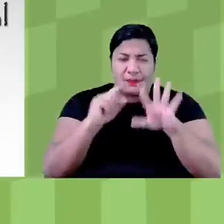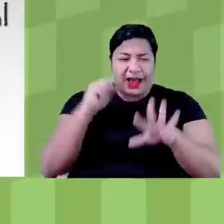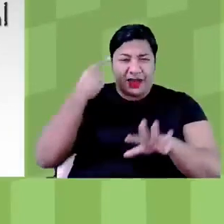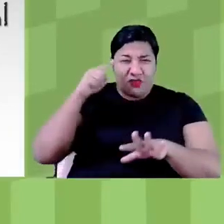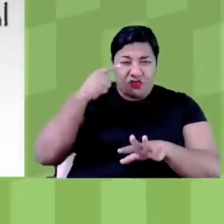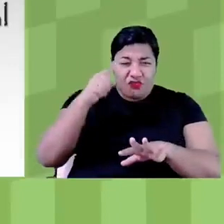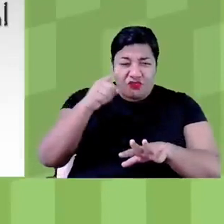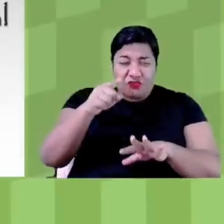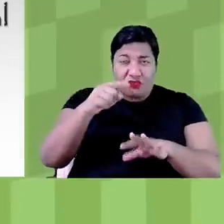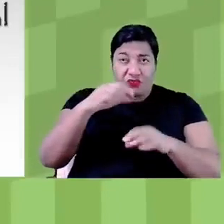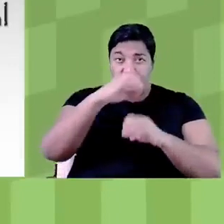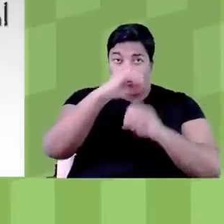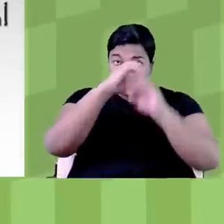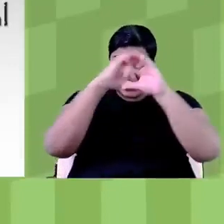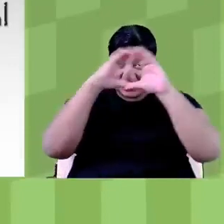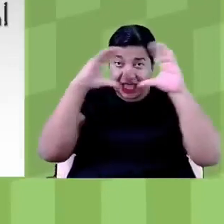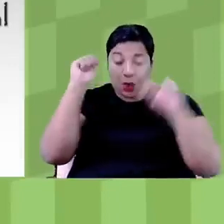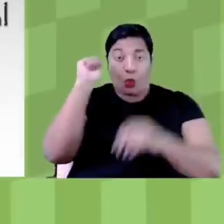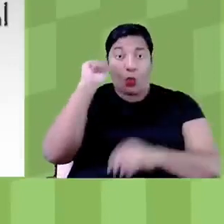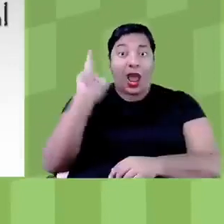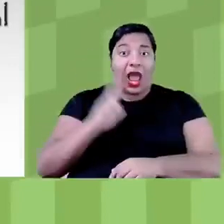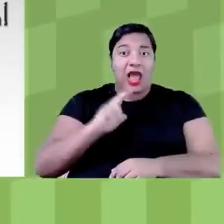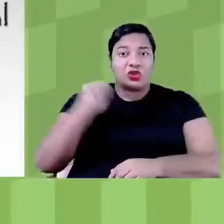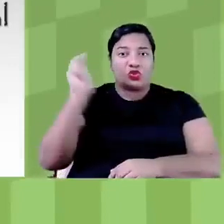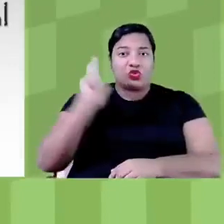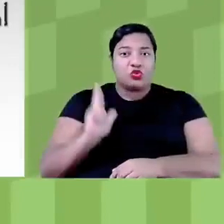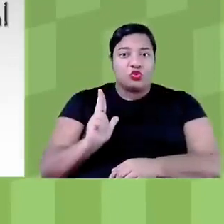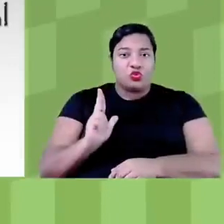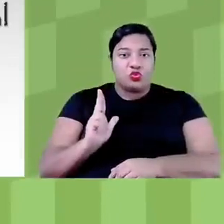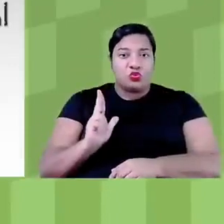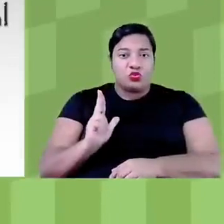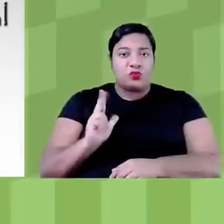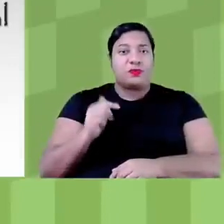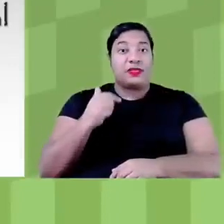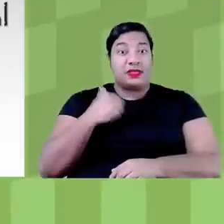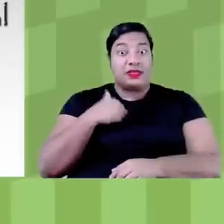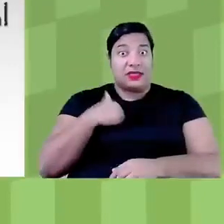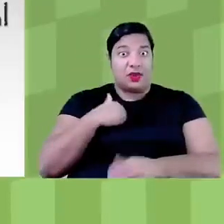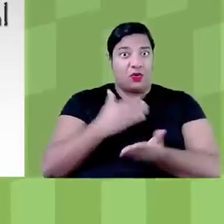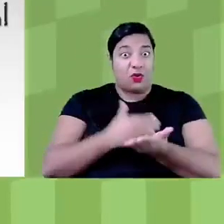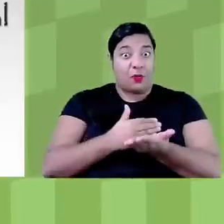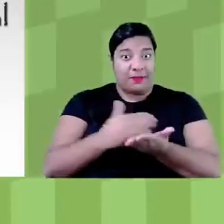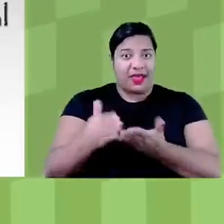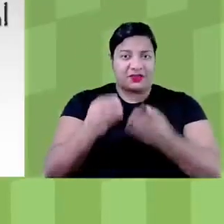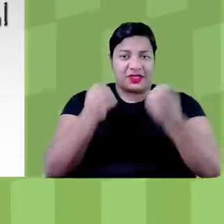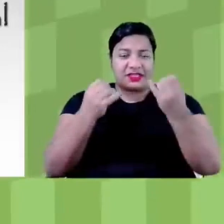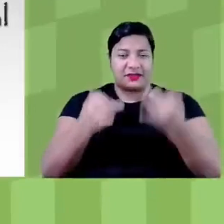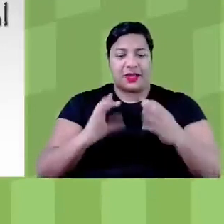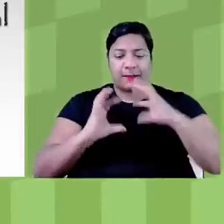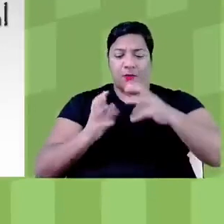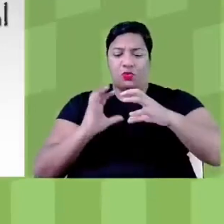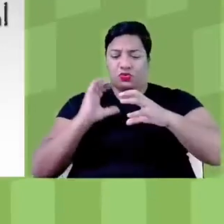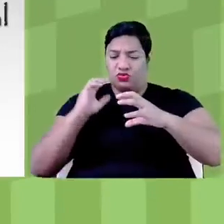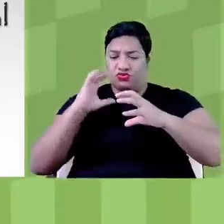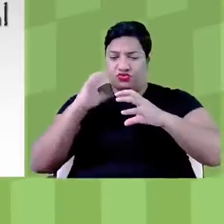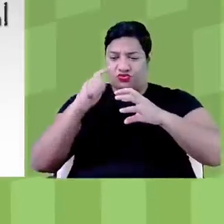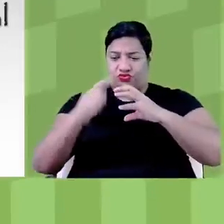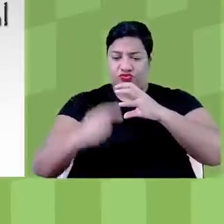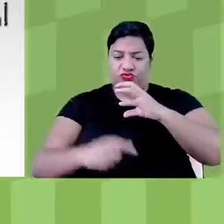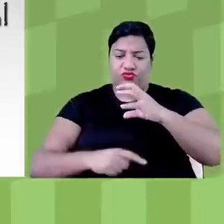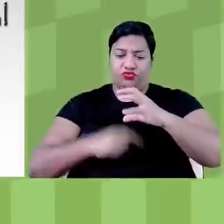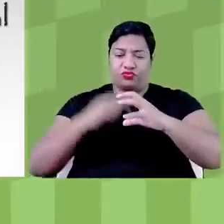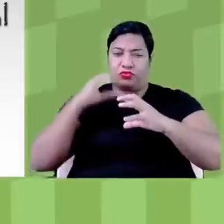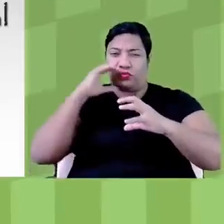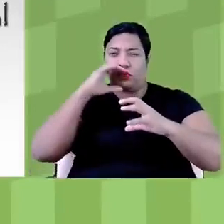é nessa perspectiva até que eu começo a falar de aquecimento global, tá?